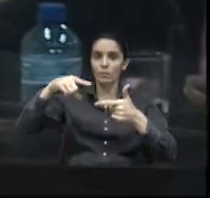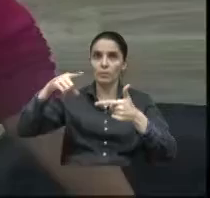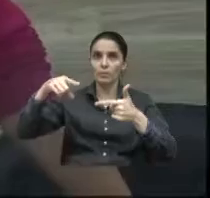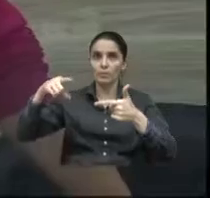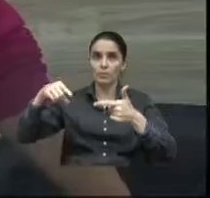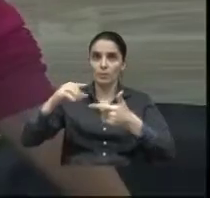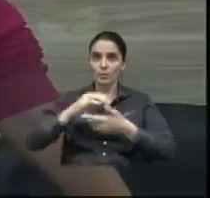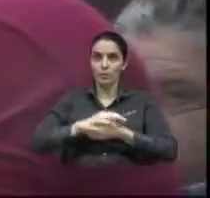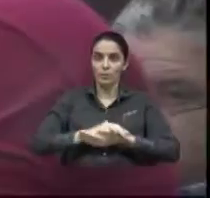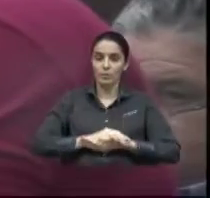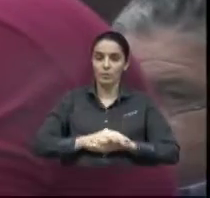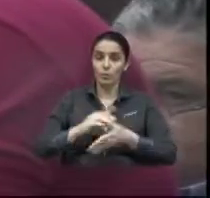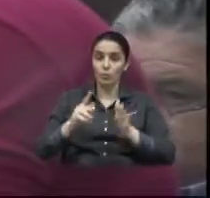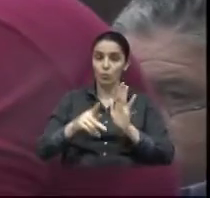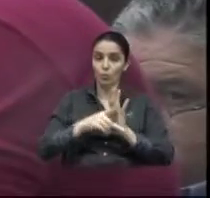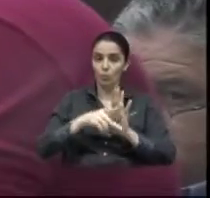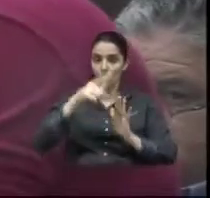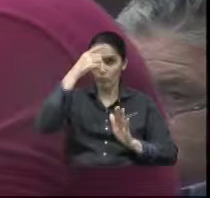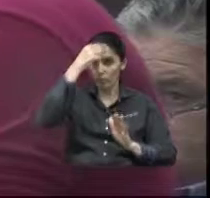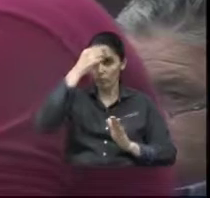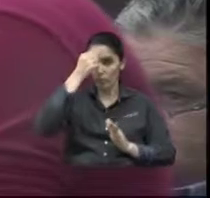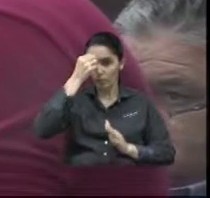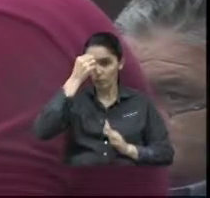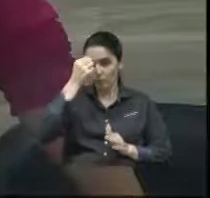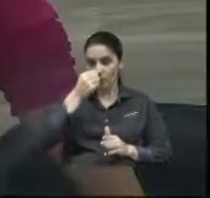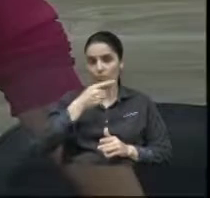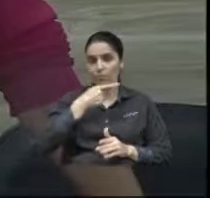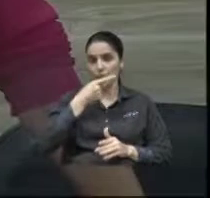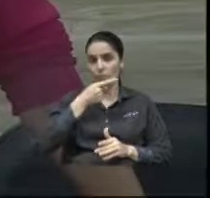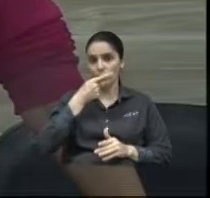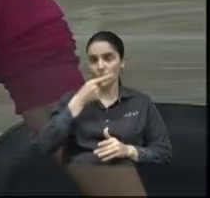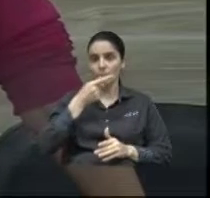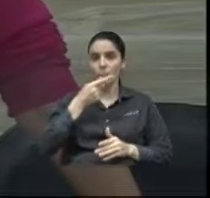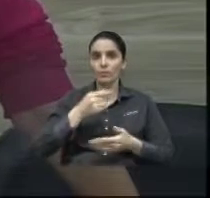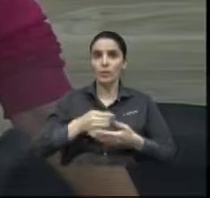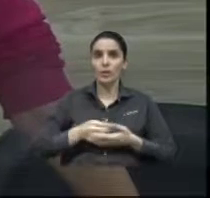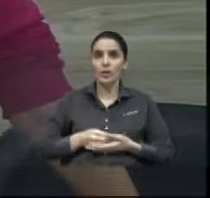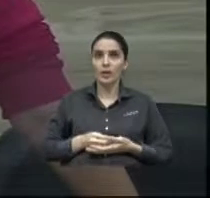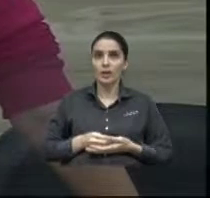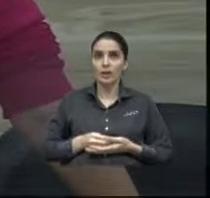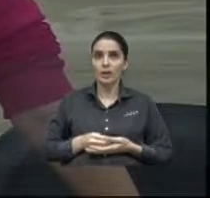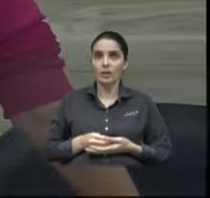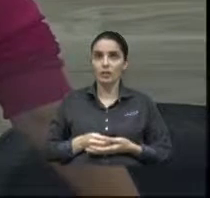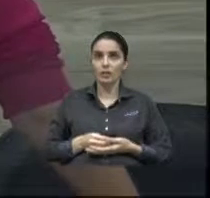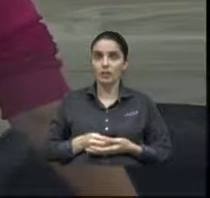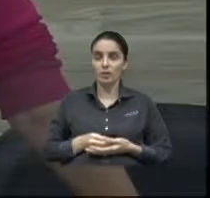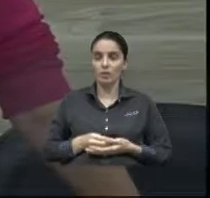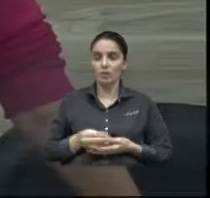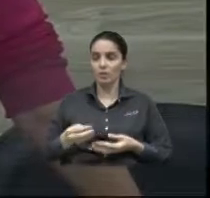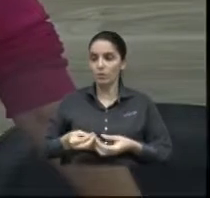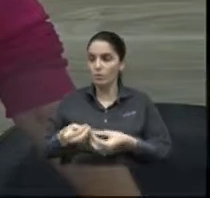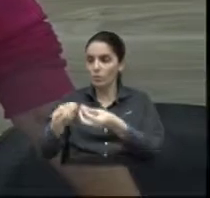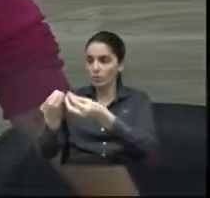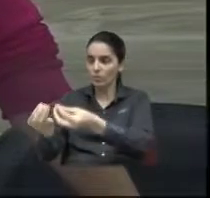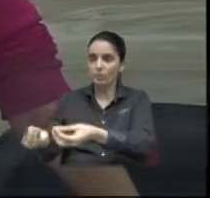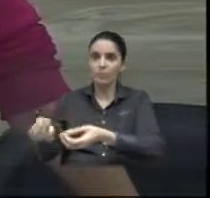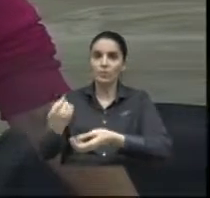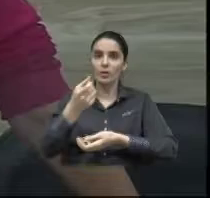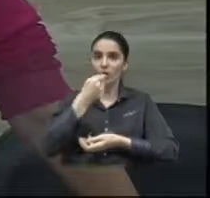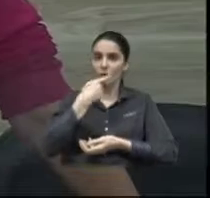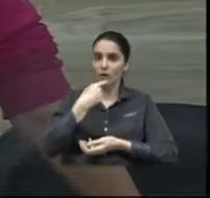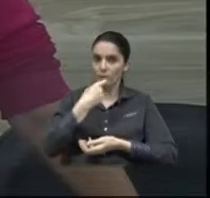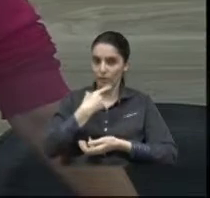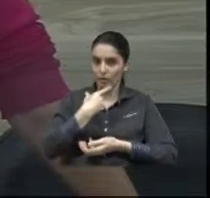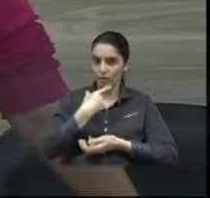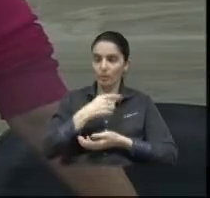vereador Rafael quanto à entrega, nesse projeto, de remédios a todos